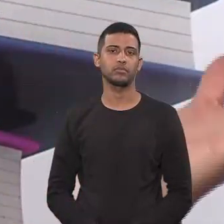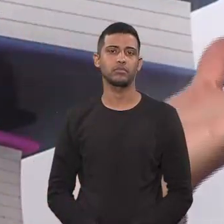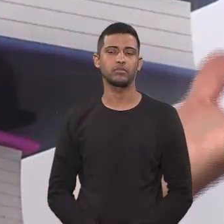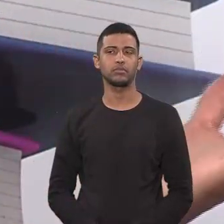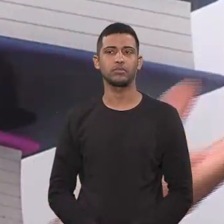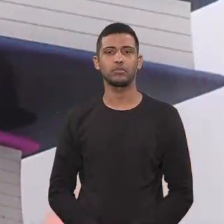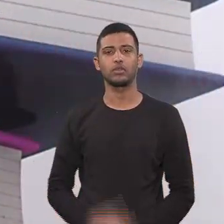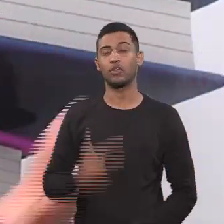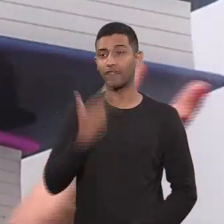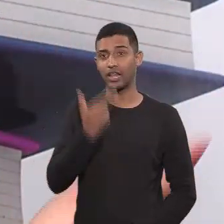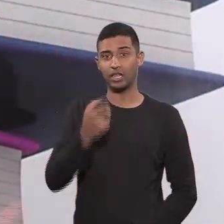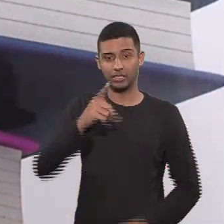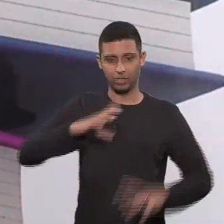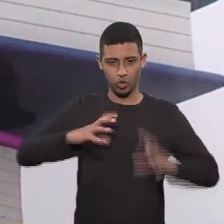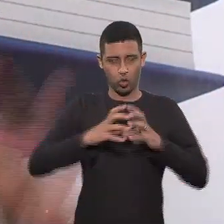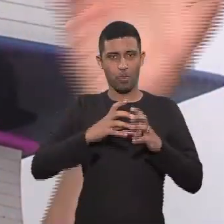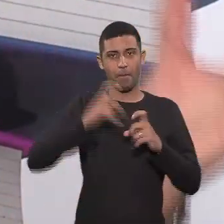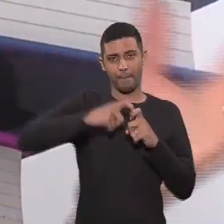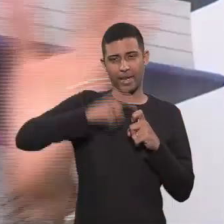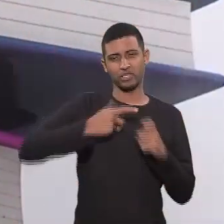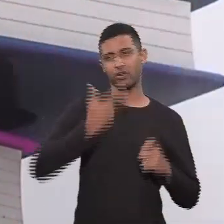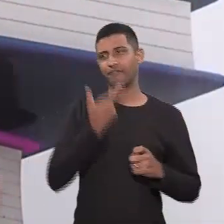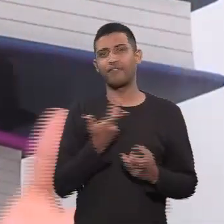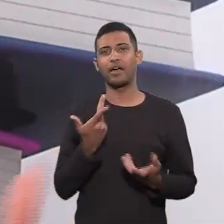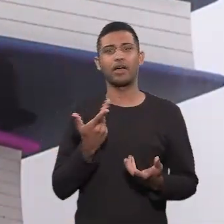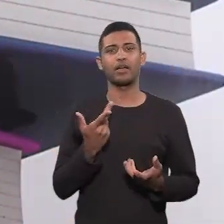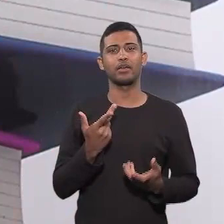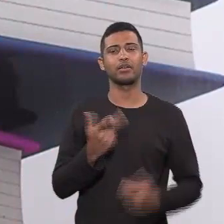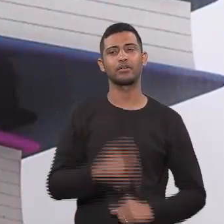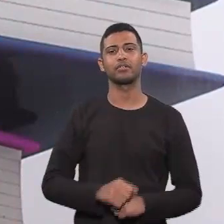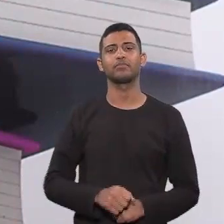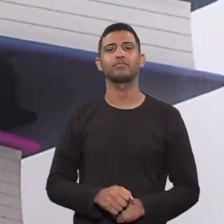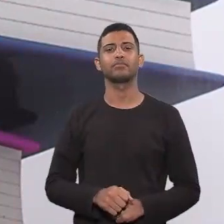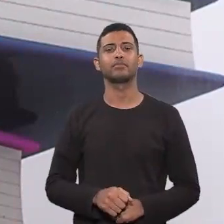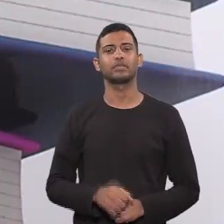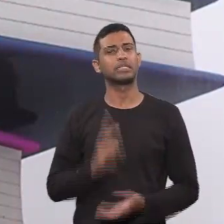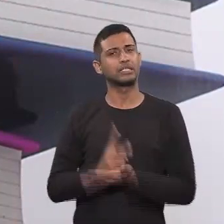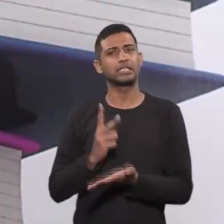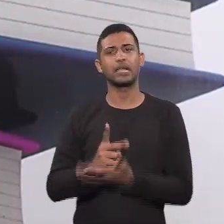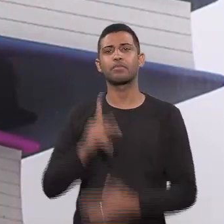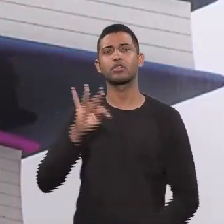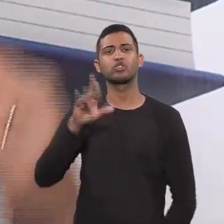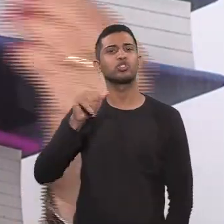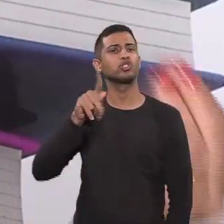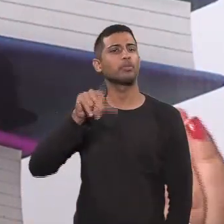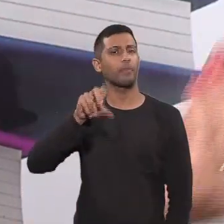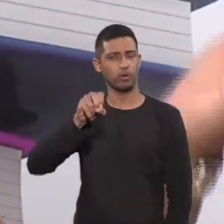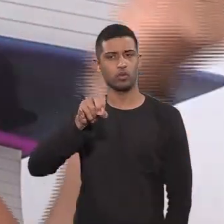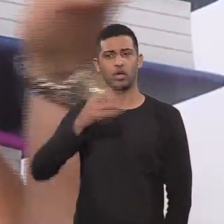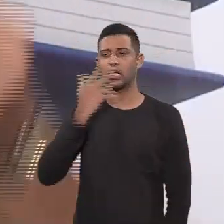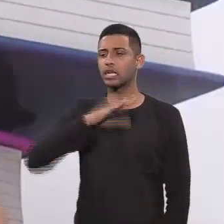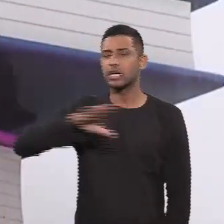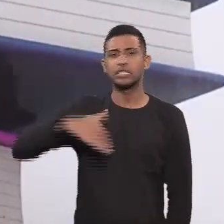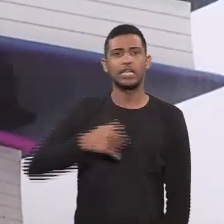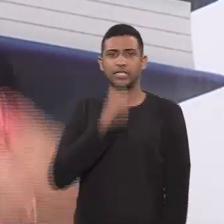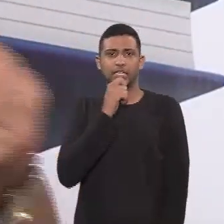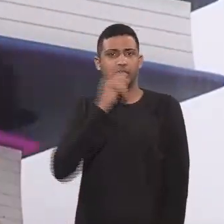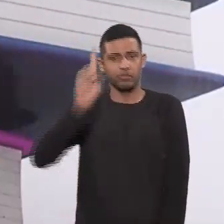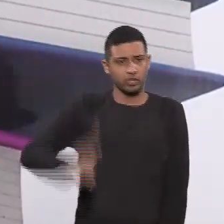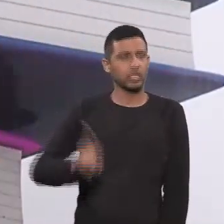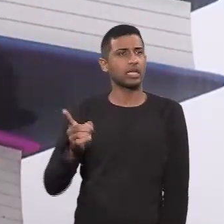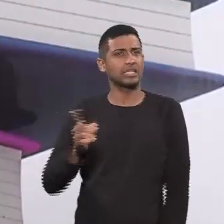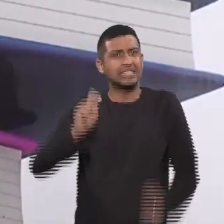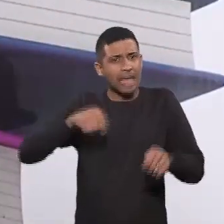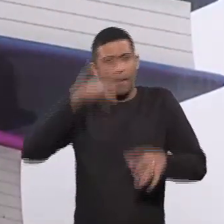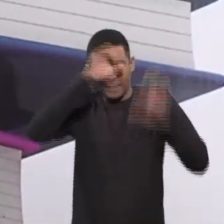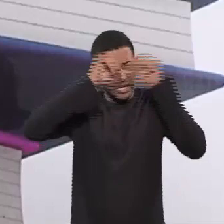no caso a academia médica usa muito esse termo, neurotípico, o neuroatípico. As crianças sem deficiência têm muito a aprender com